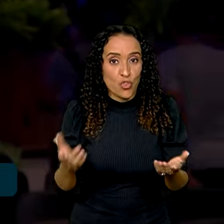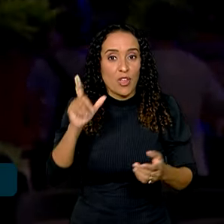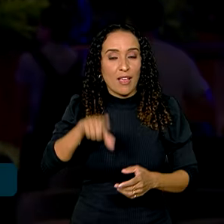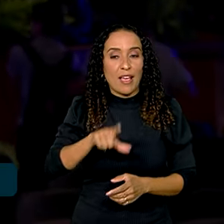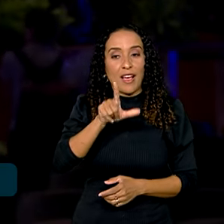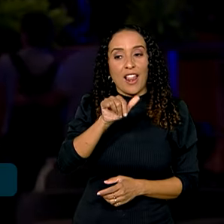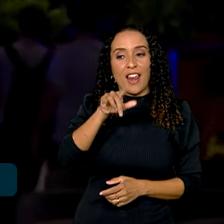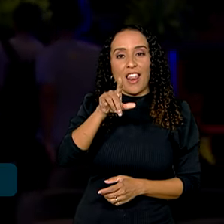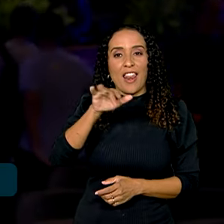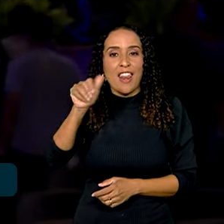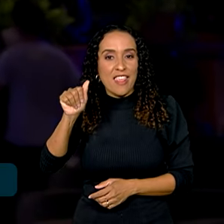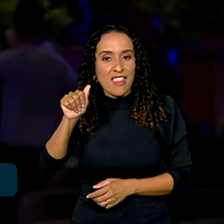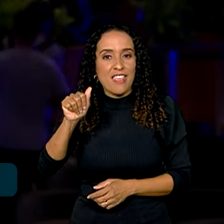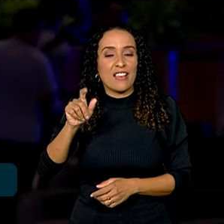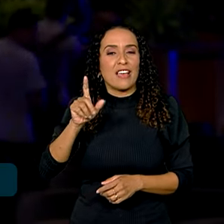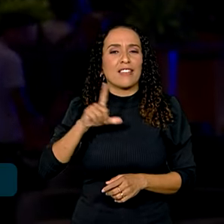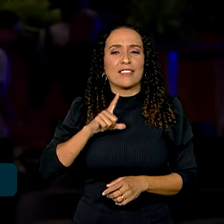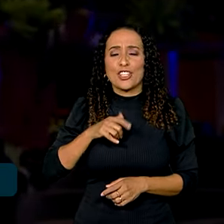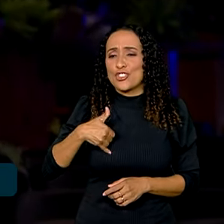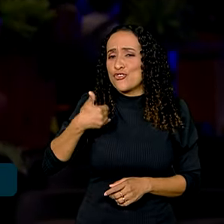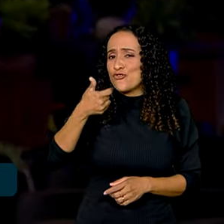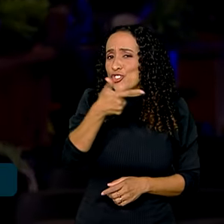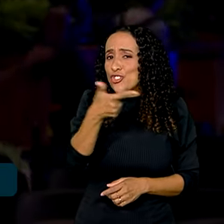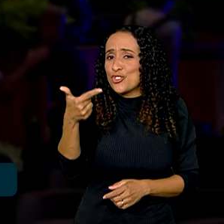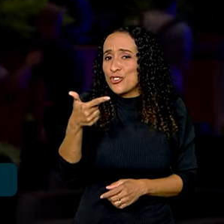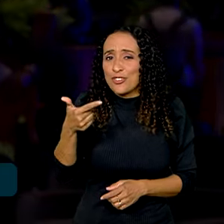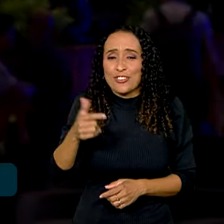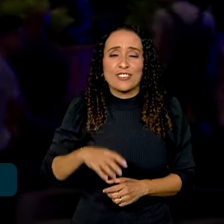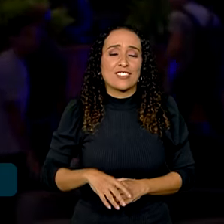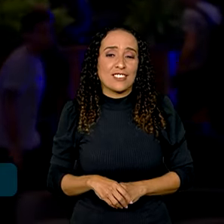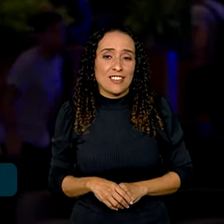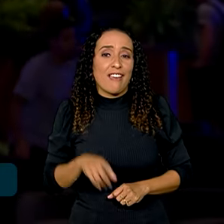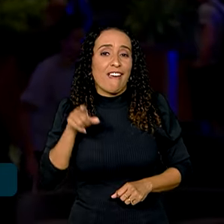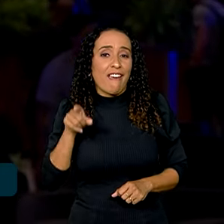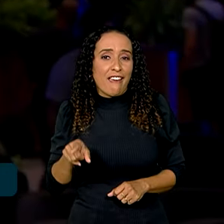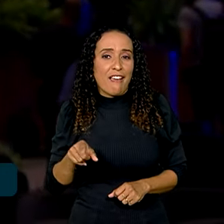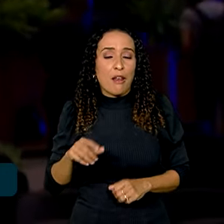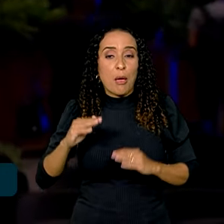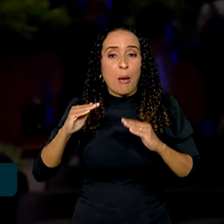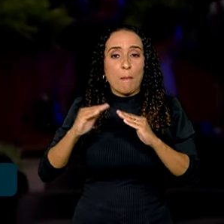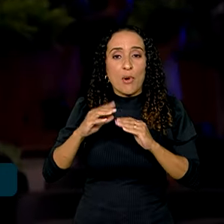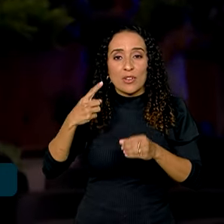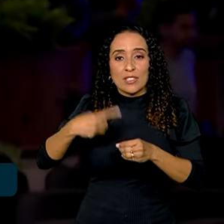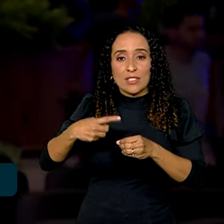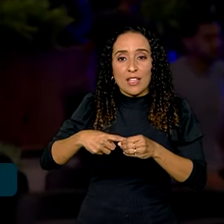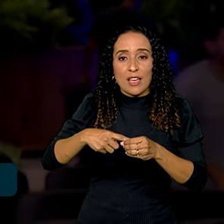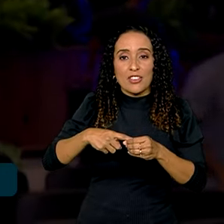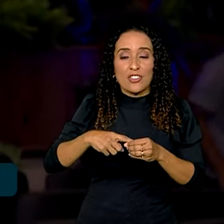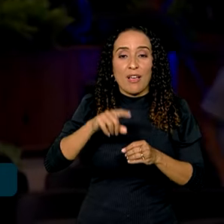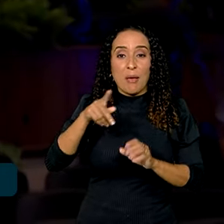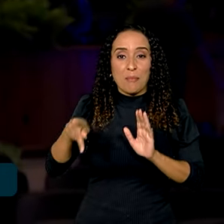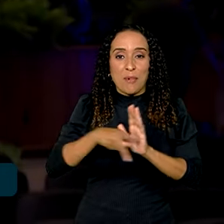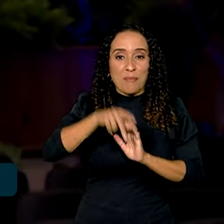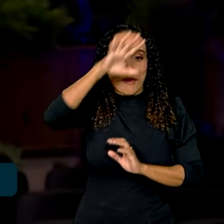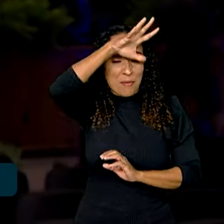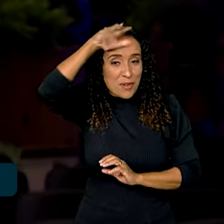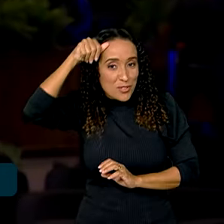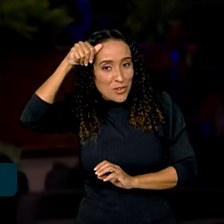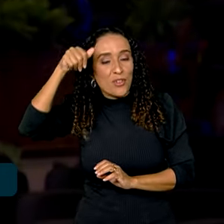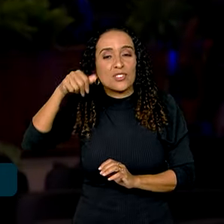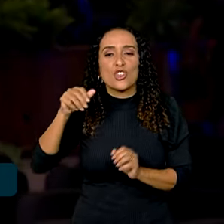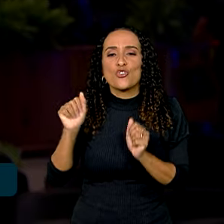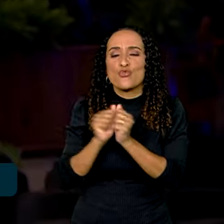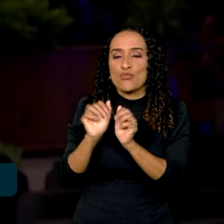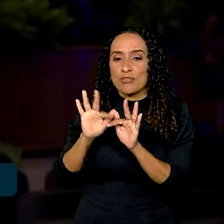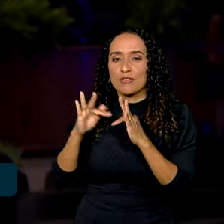Lília Gonçalves, que tem apenas 22 anos. Ela que mora na cidade de Maraã, no Amazonas, e junto com a